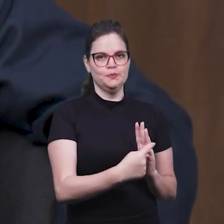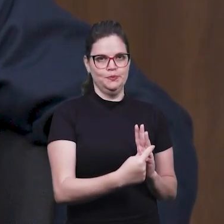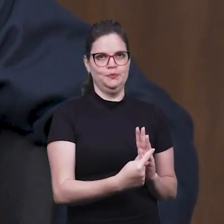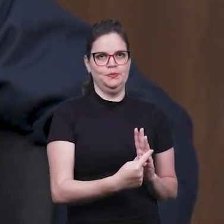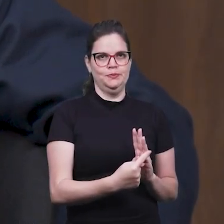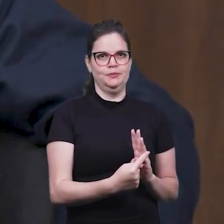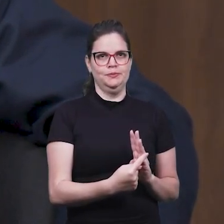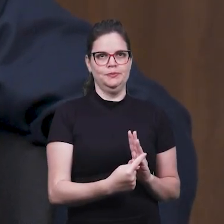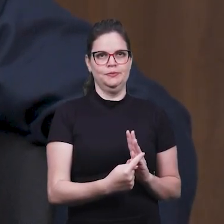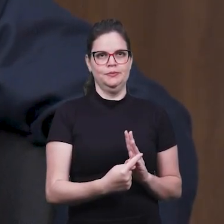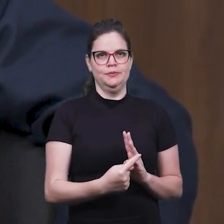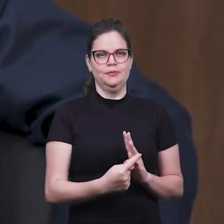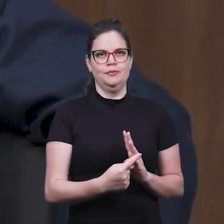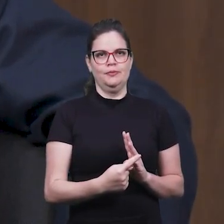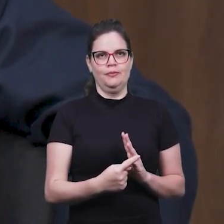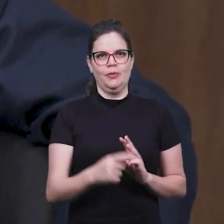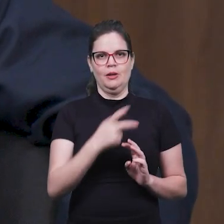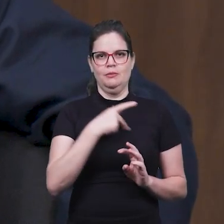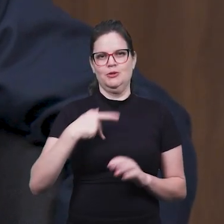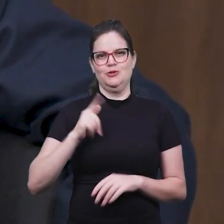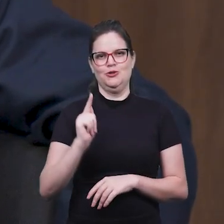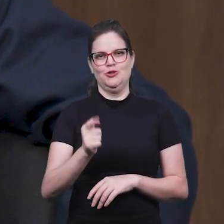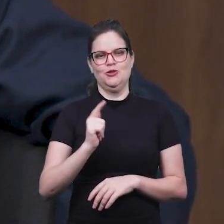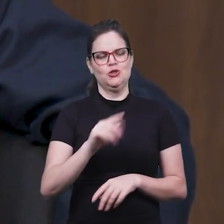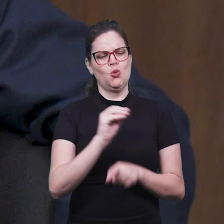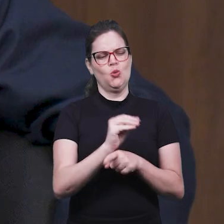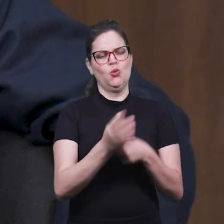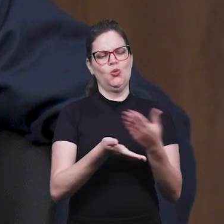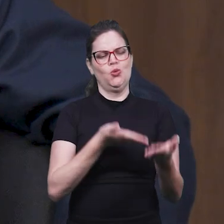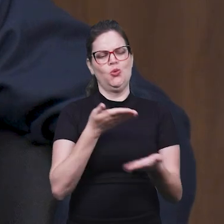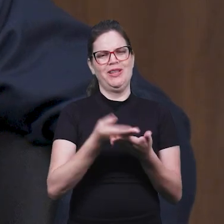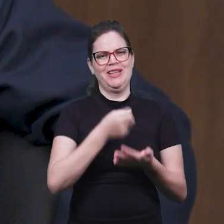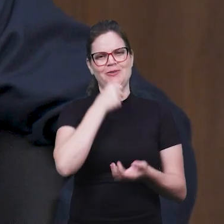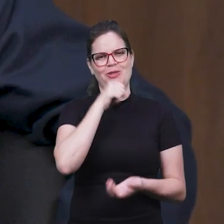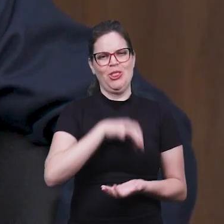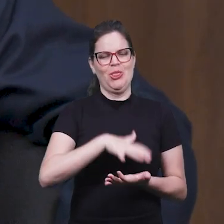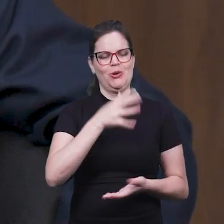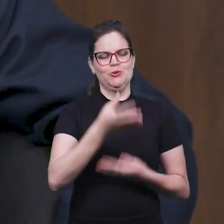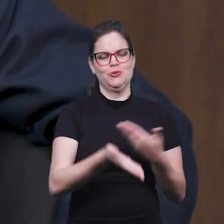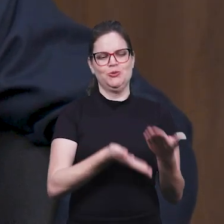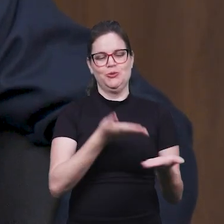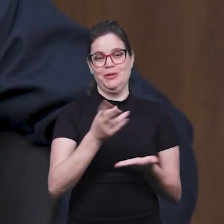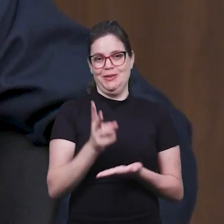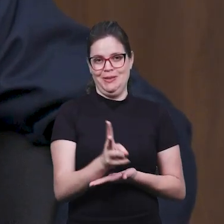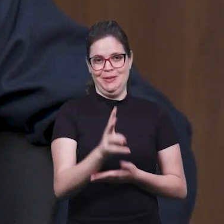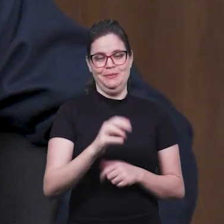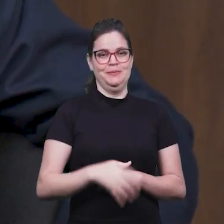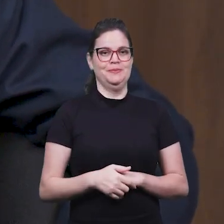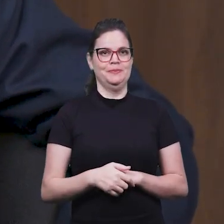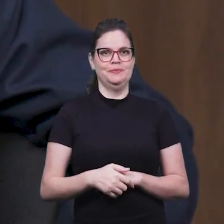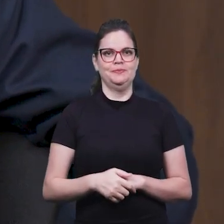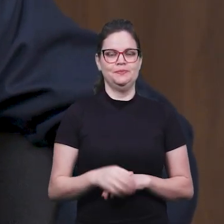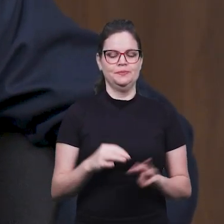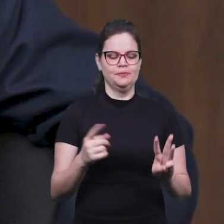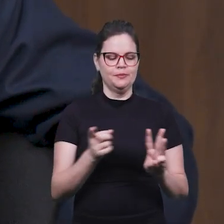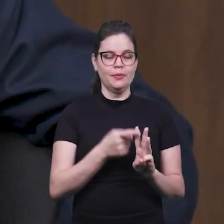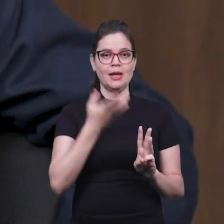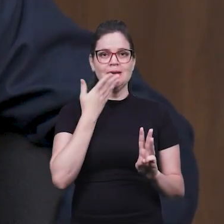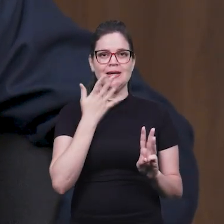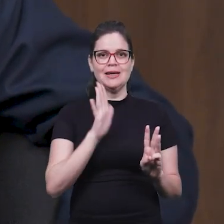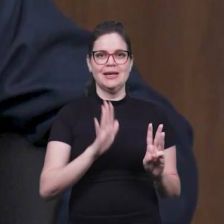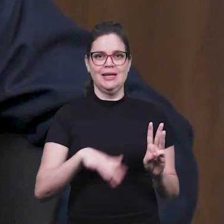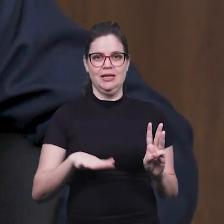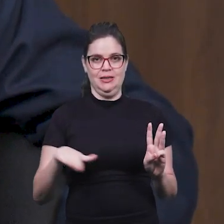Tinha um cuidado muito grande com os idosos, nós tínhamos muitos velhinhos na igreja. E o trabalho com a criança e com